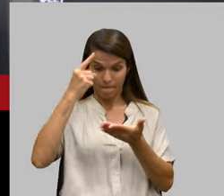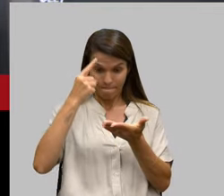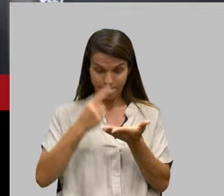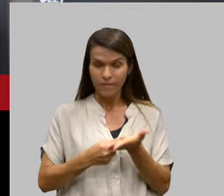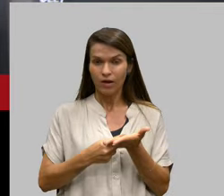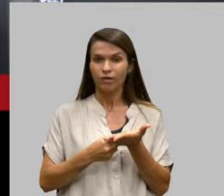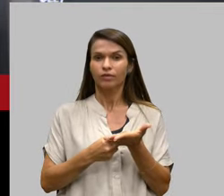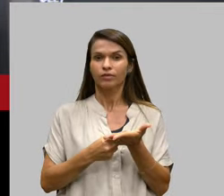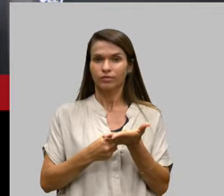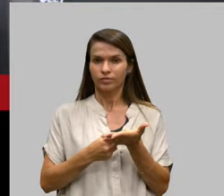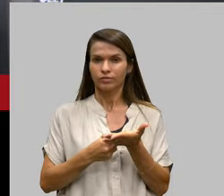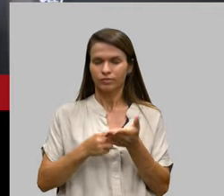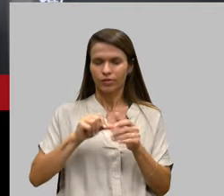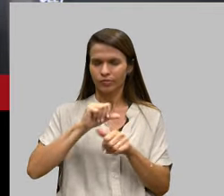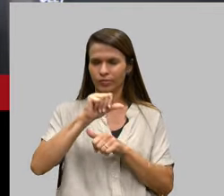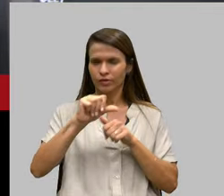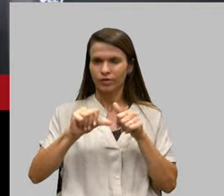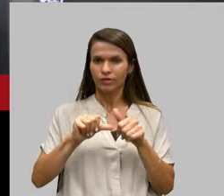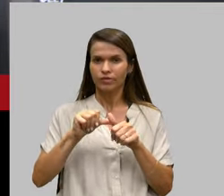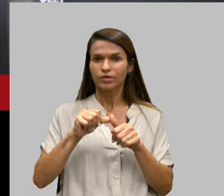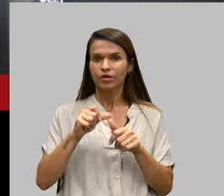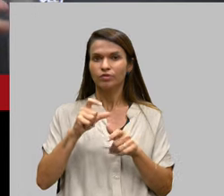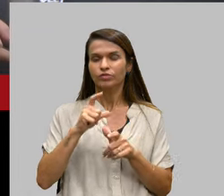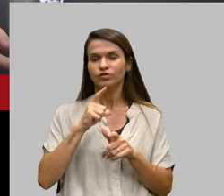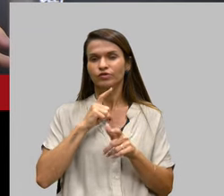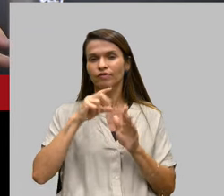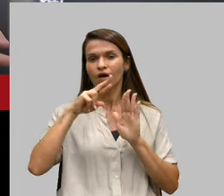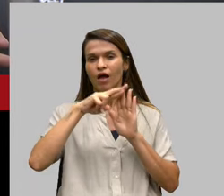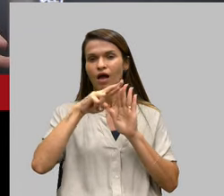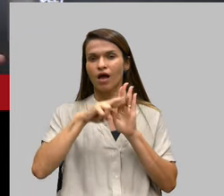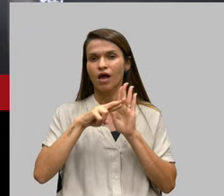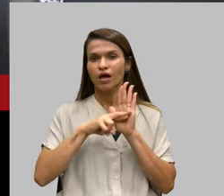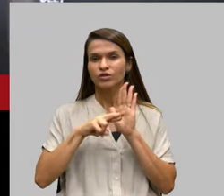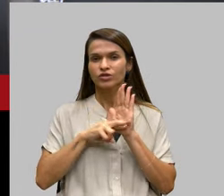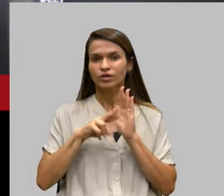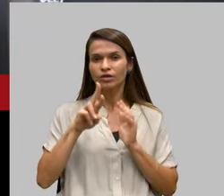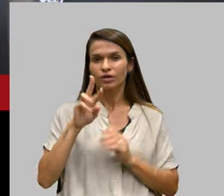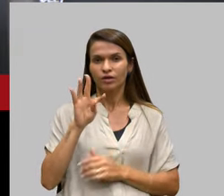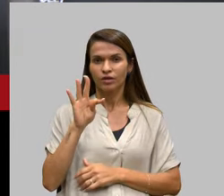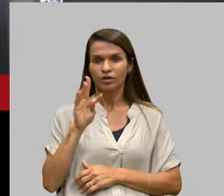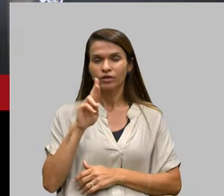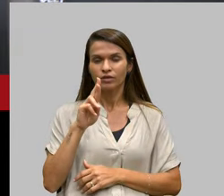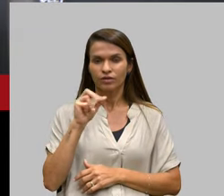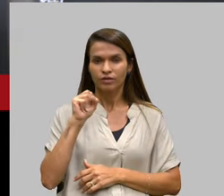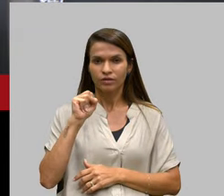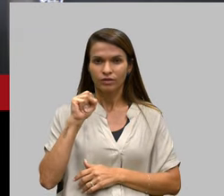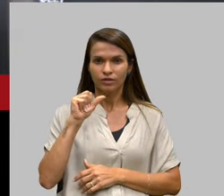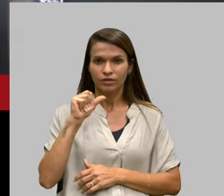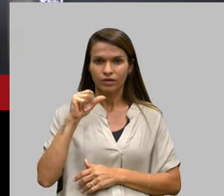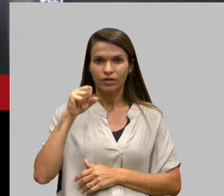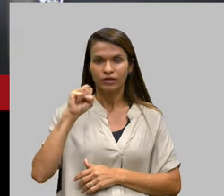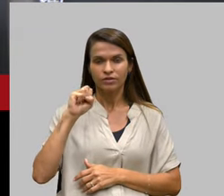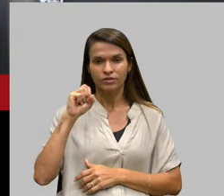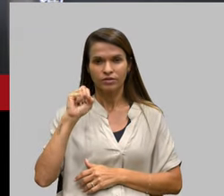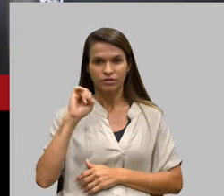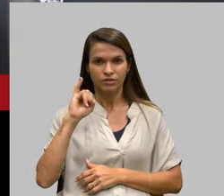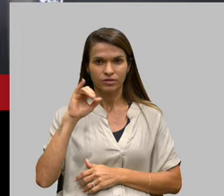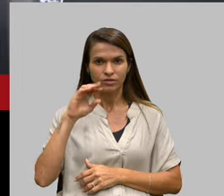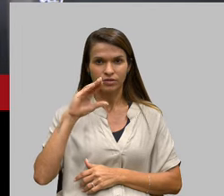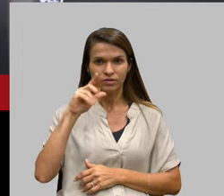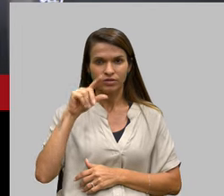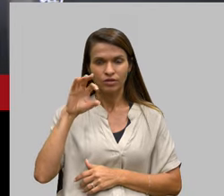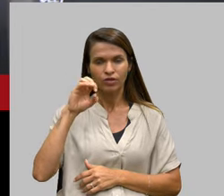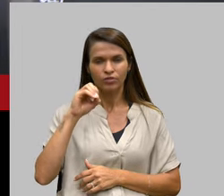numa grande mudança e isso foi o que chamaram de regra de transição o que que nos impressionou muito na emenda constitucional